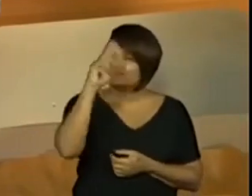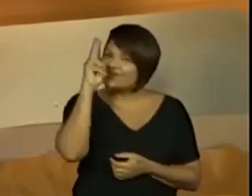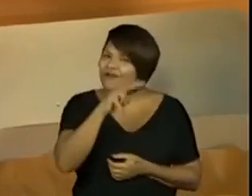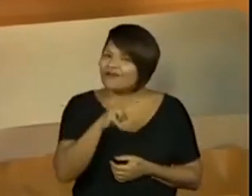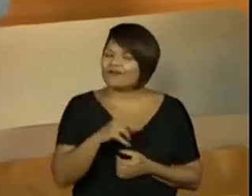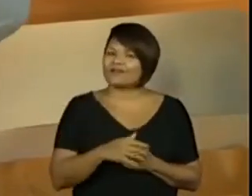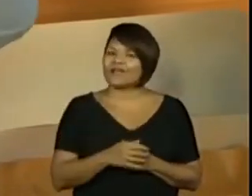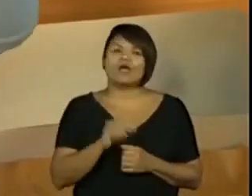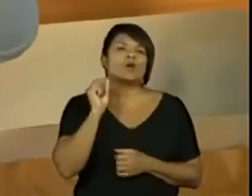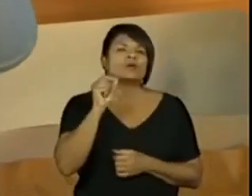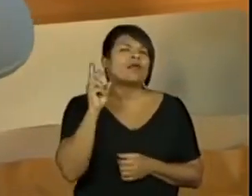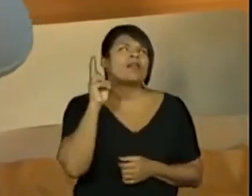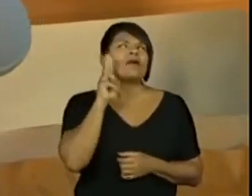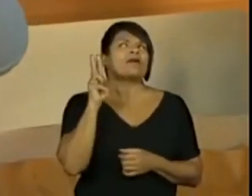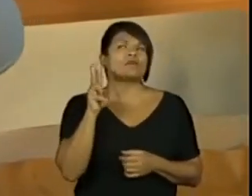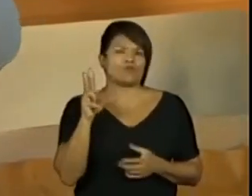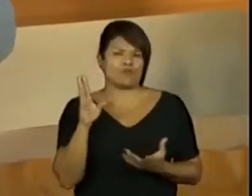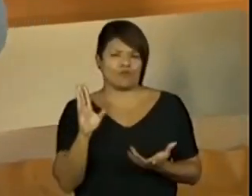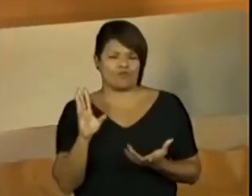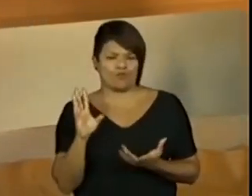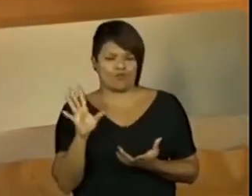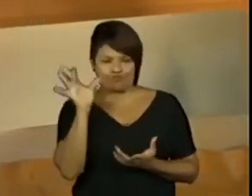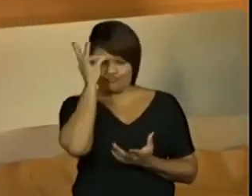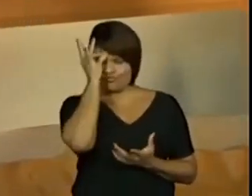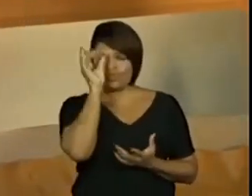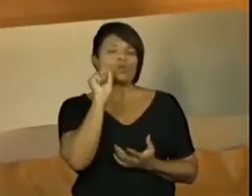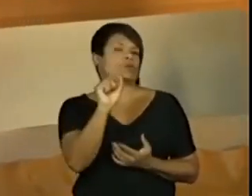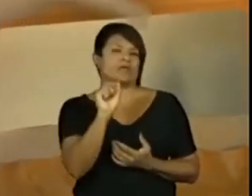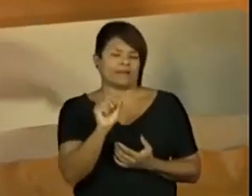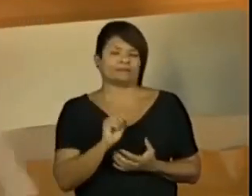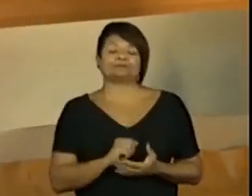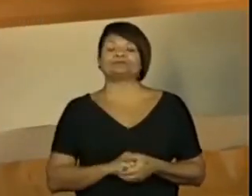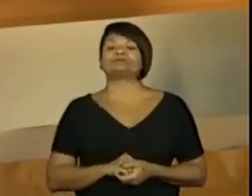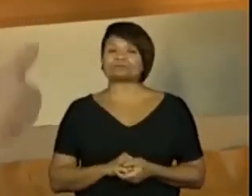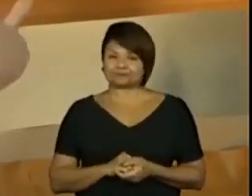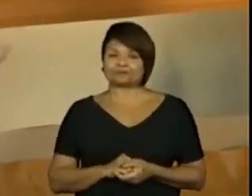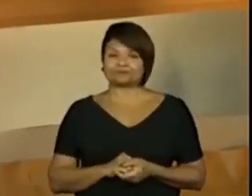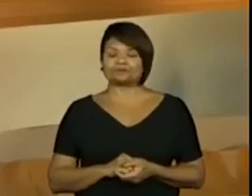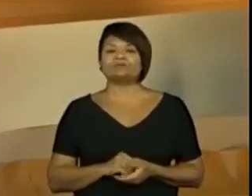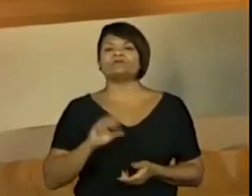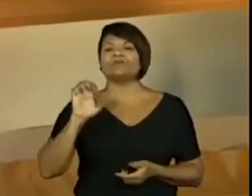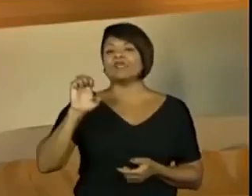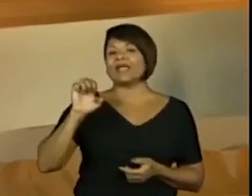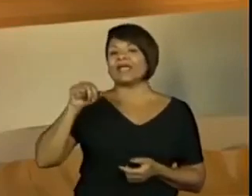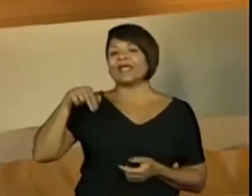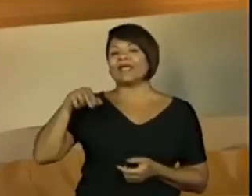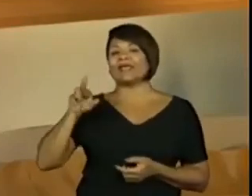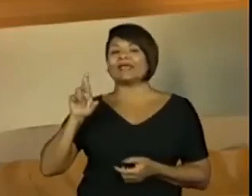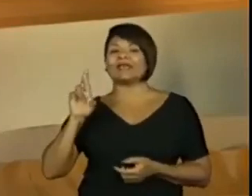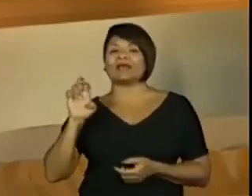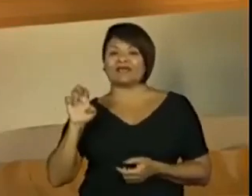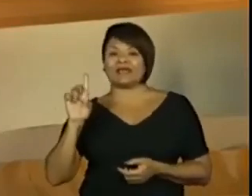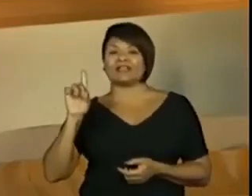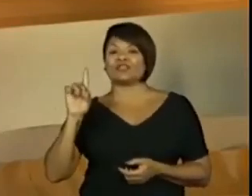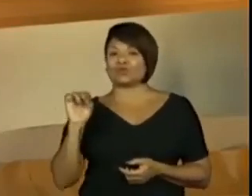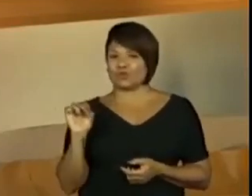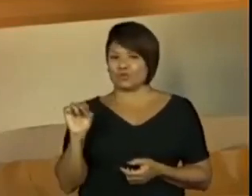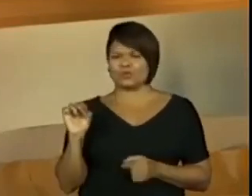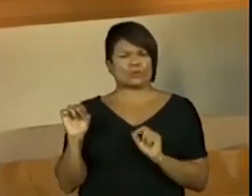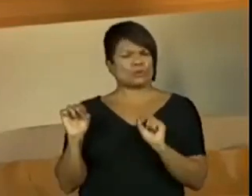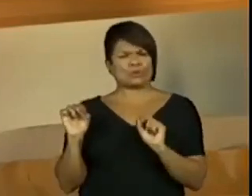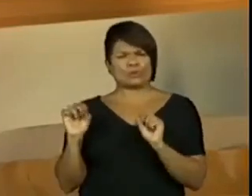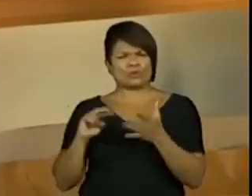que vocês se lembrarem dela, né? O enredo é toda a trama. Começa